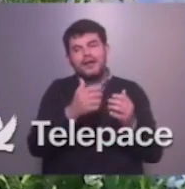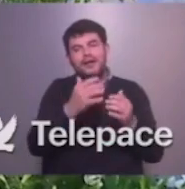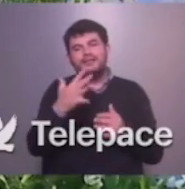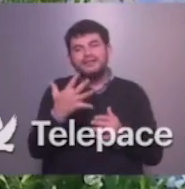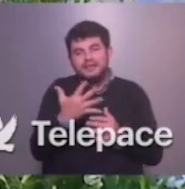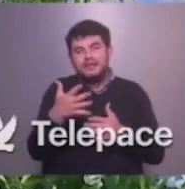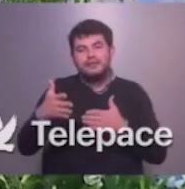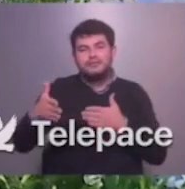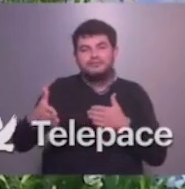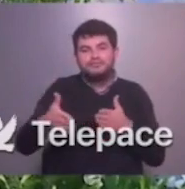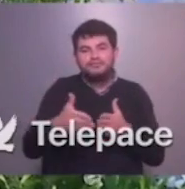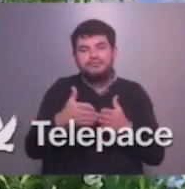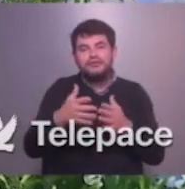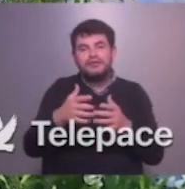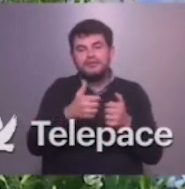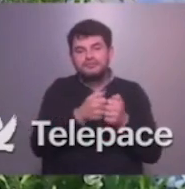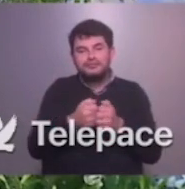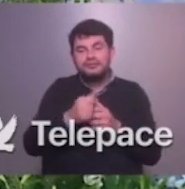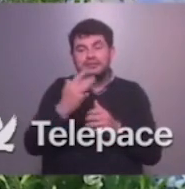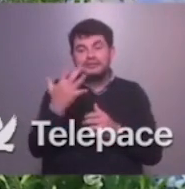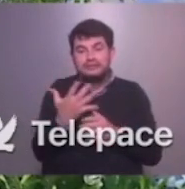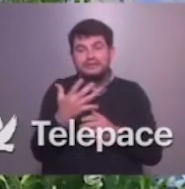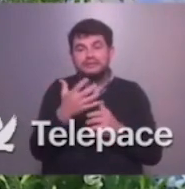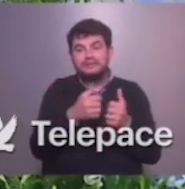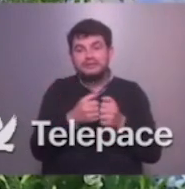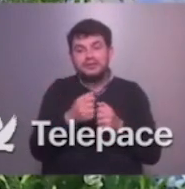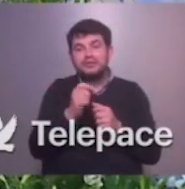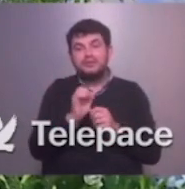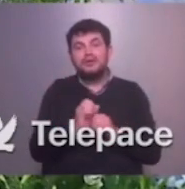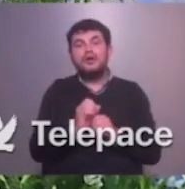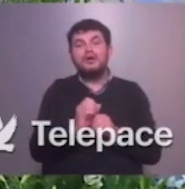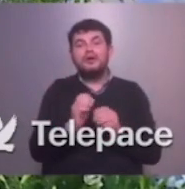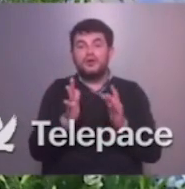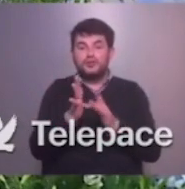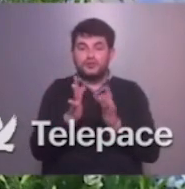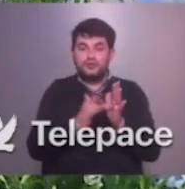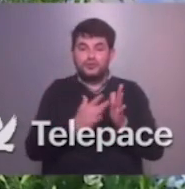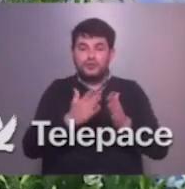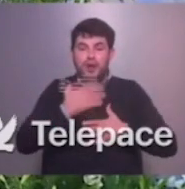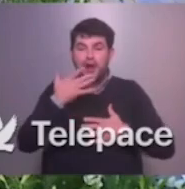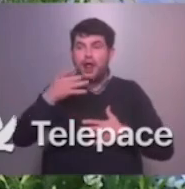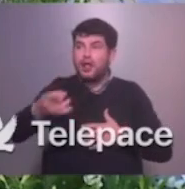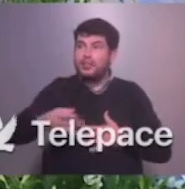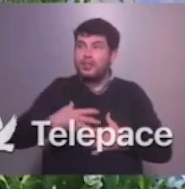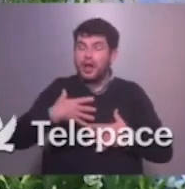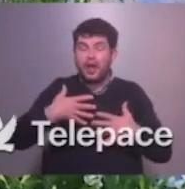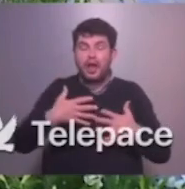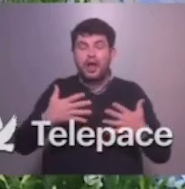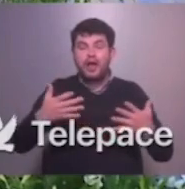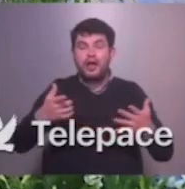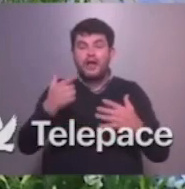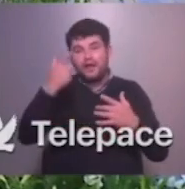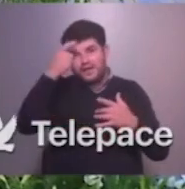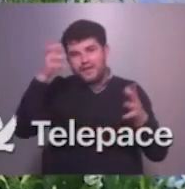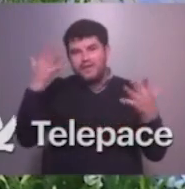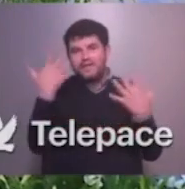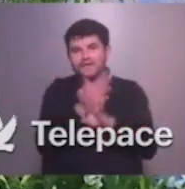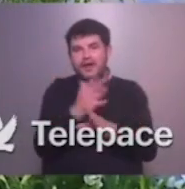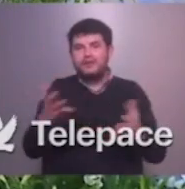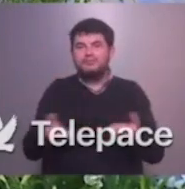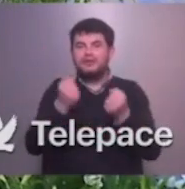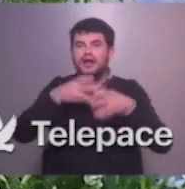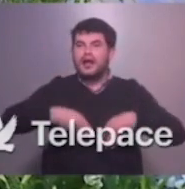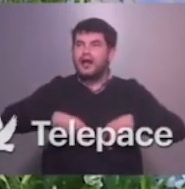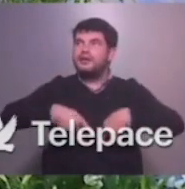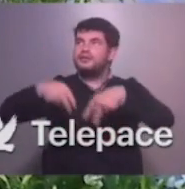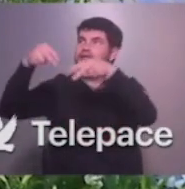cinco mistérios do terço do Rosário. Ó meu Jesus, perdoai-nos e livrai-nos do fogo do inferno,